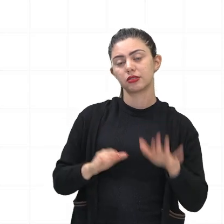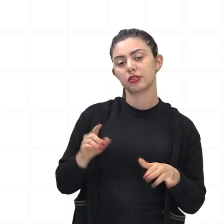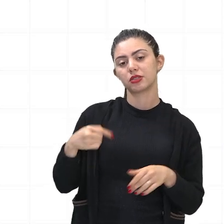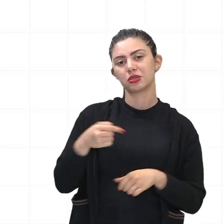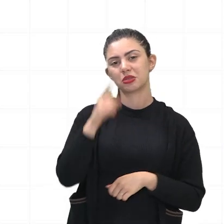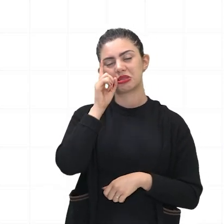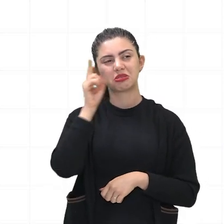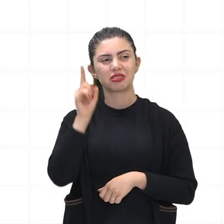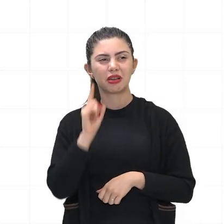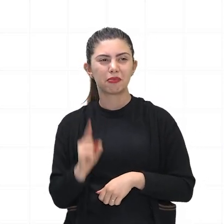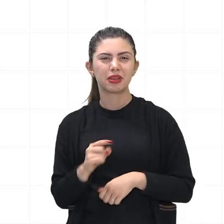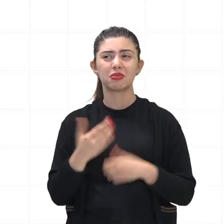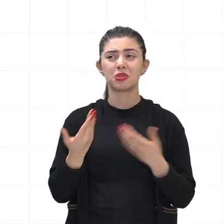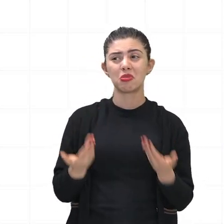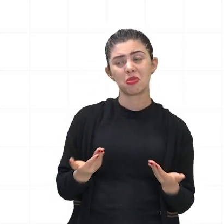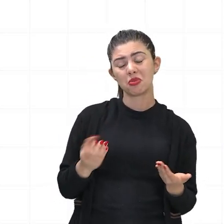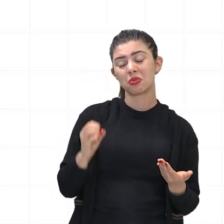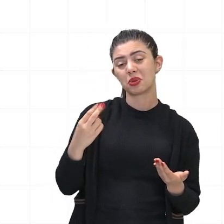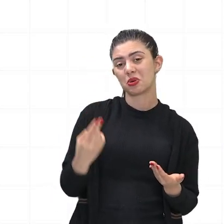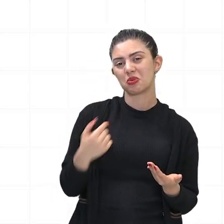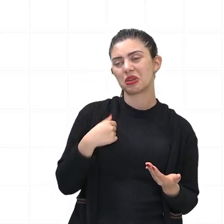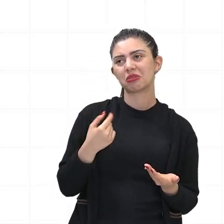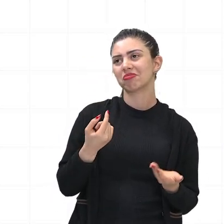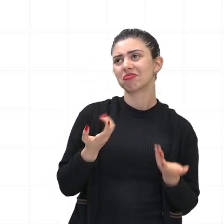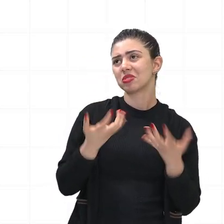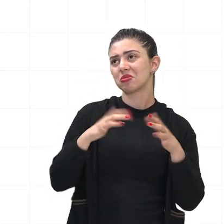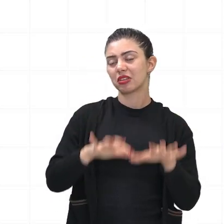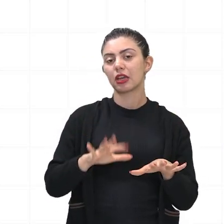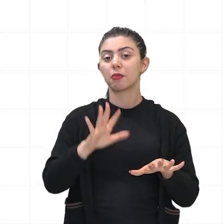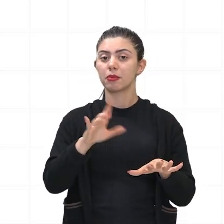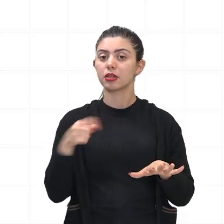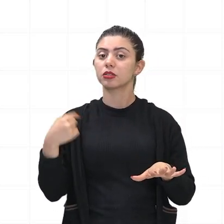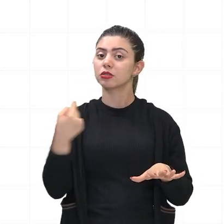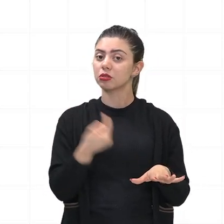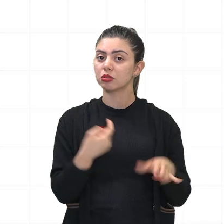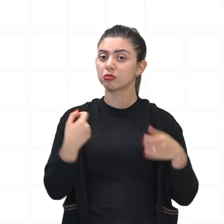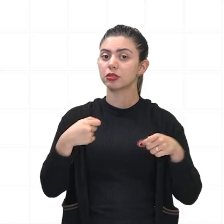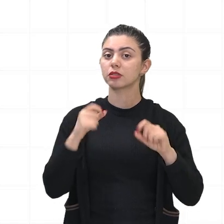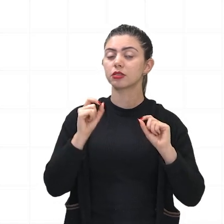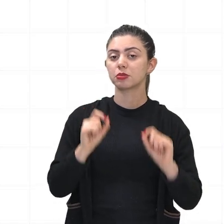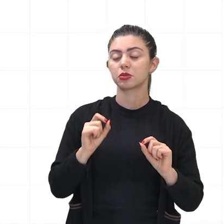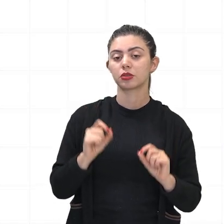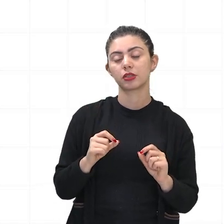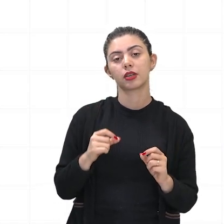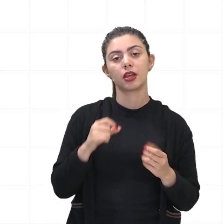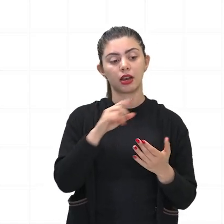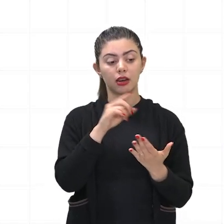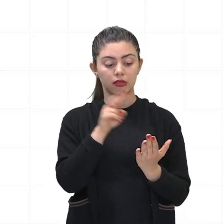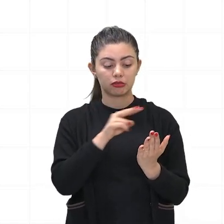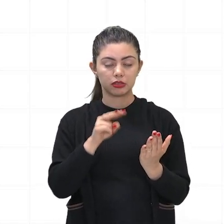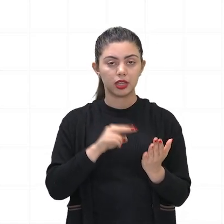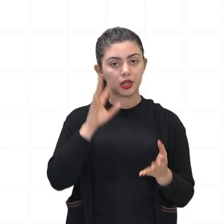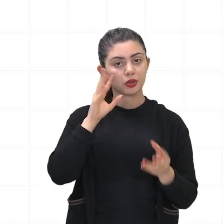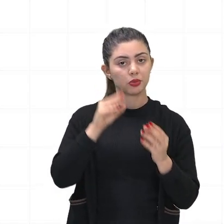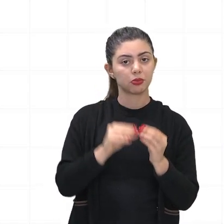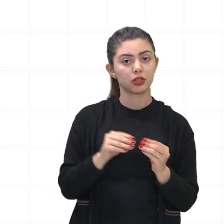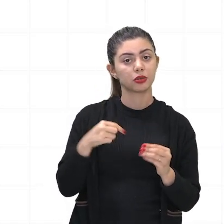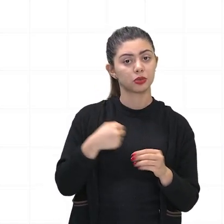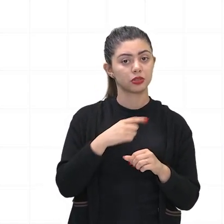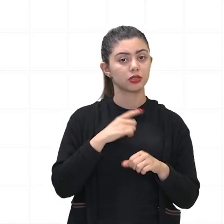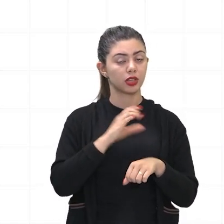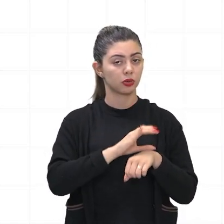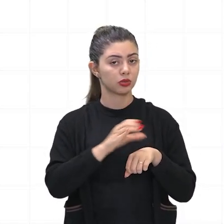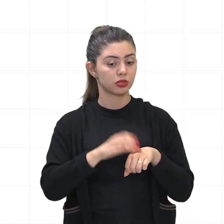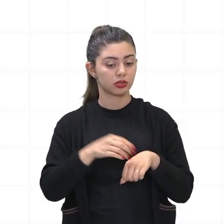por ignorância, seja por, de repente, por N motivos, nós devemos, de certa forma, entender que nosso ordenamento